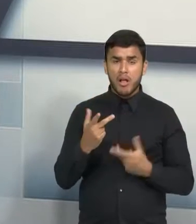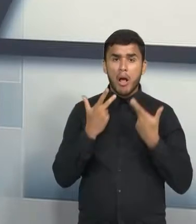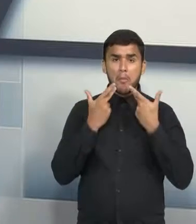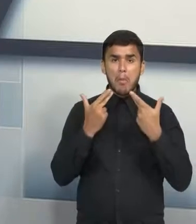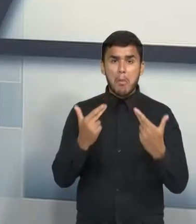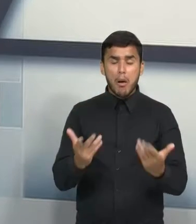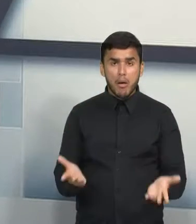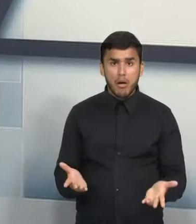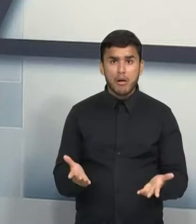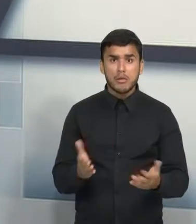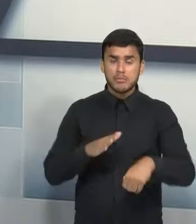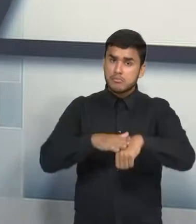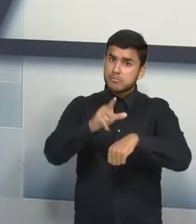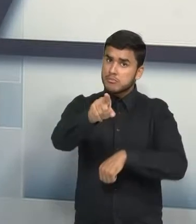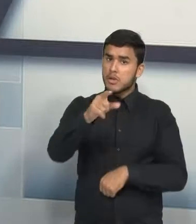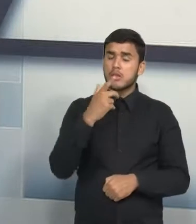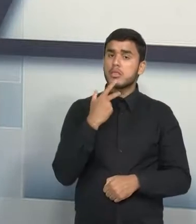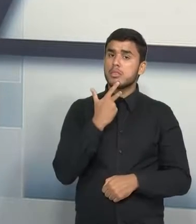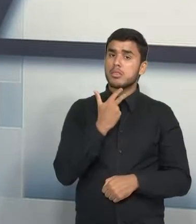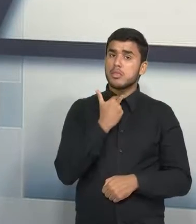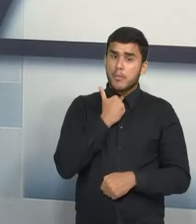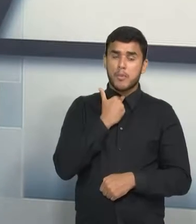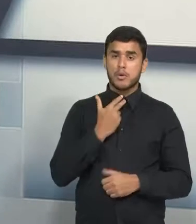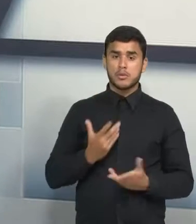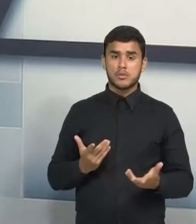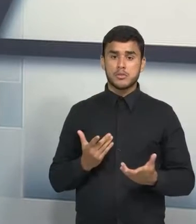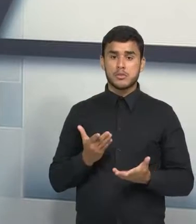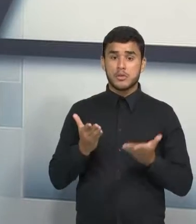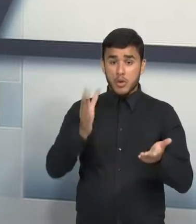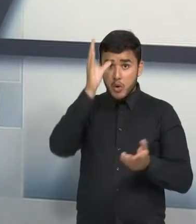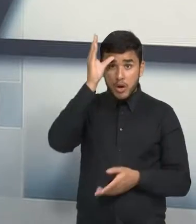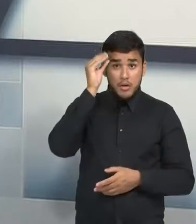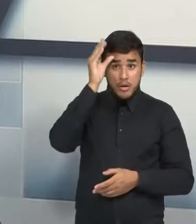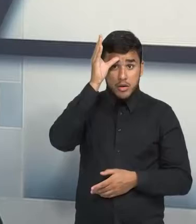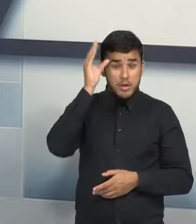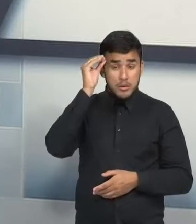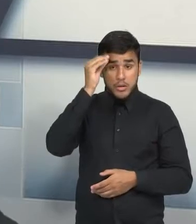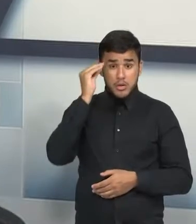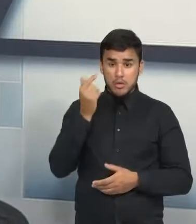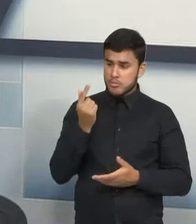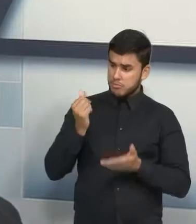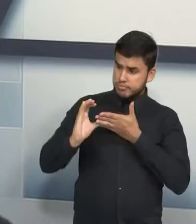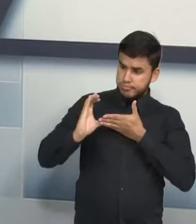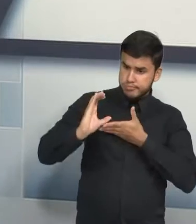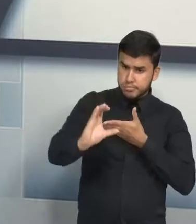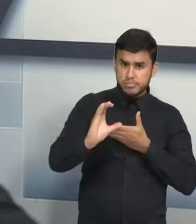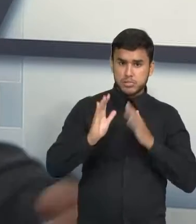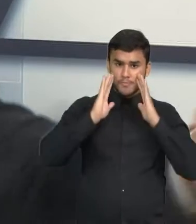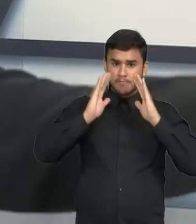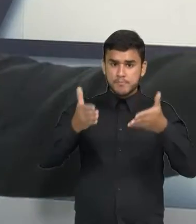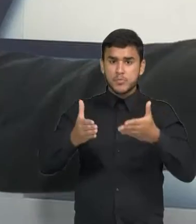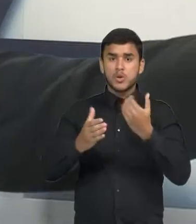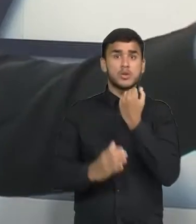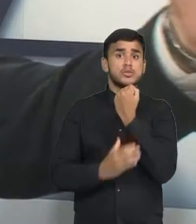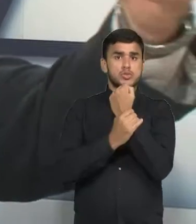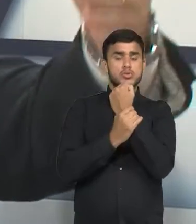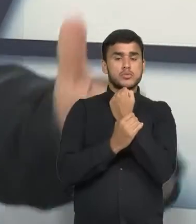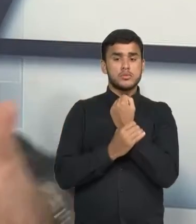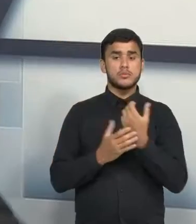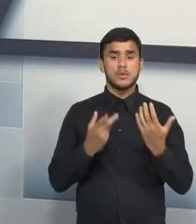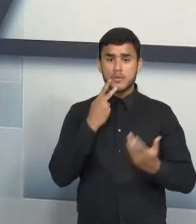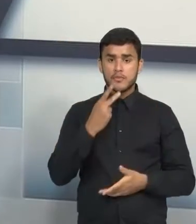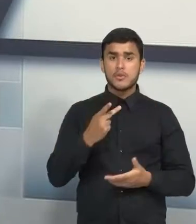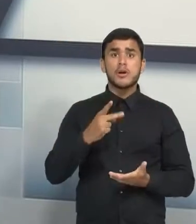governador dos estados investe mais em segurança pública que o governador Camilo. Isso não é defesa do governador, não. Isso é constatação